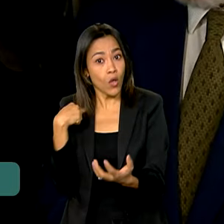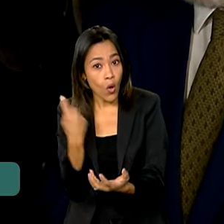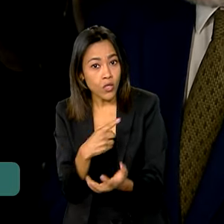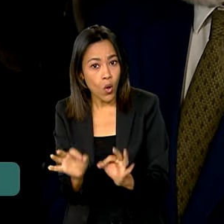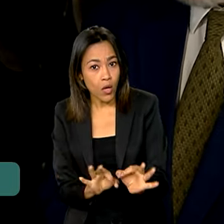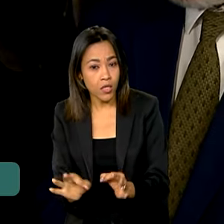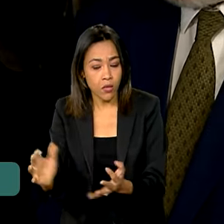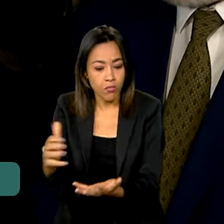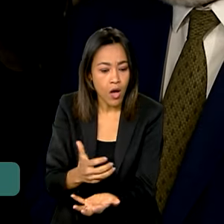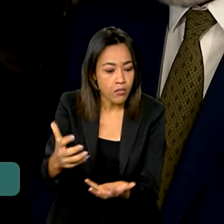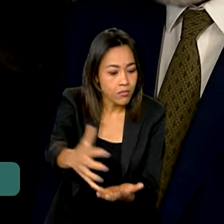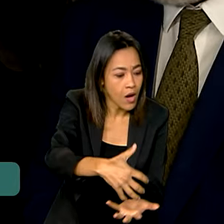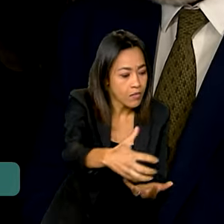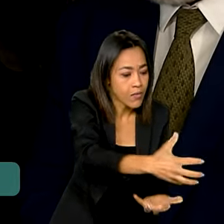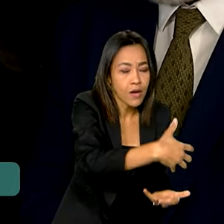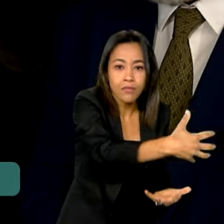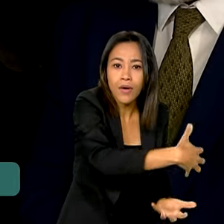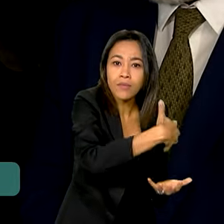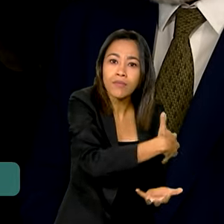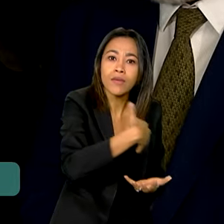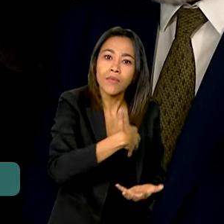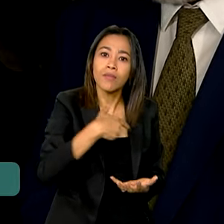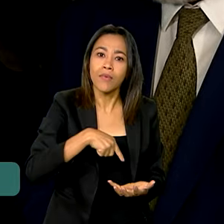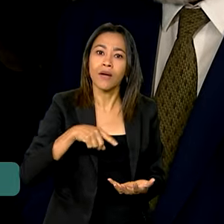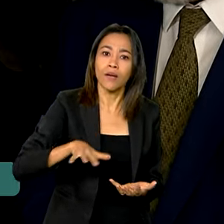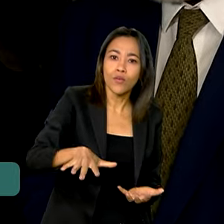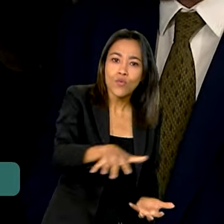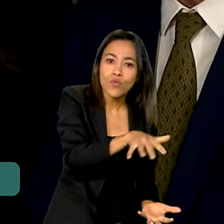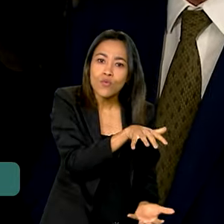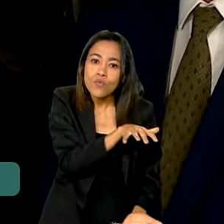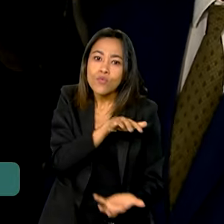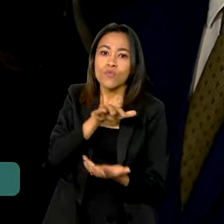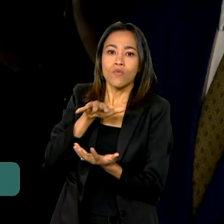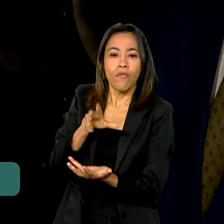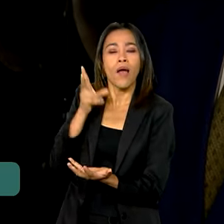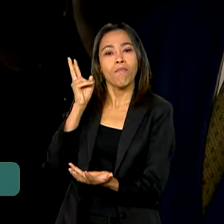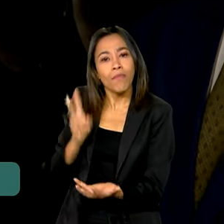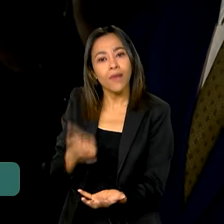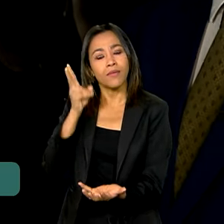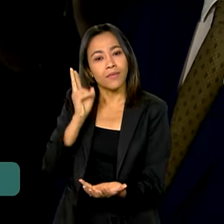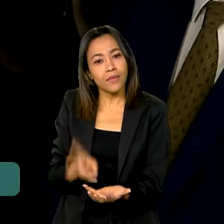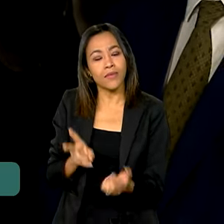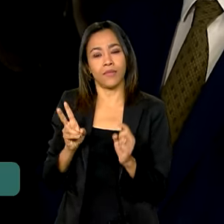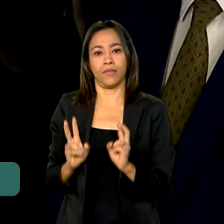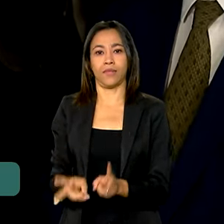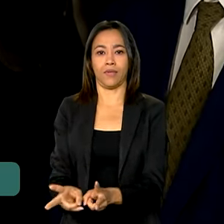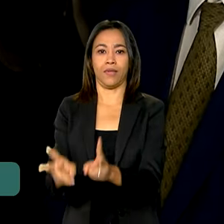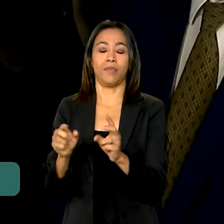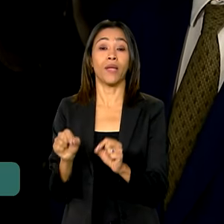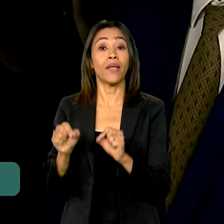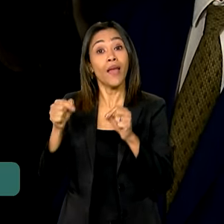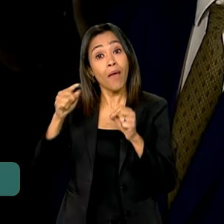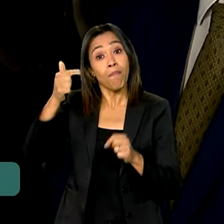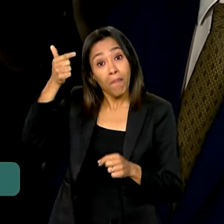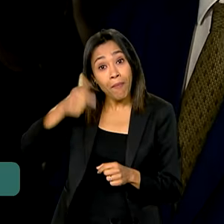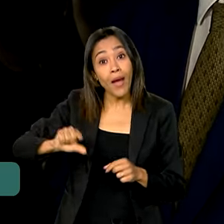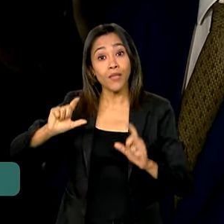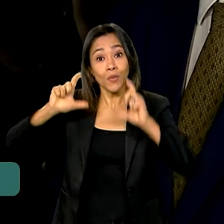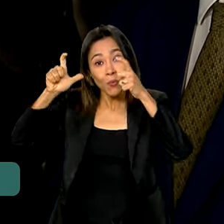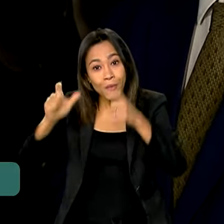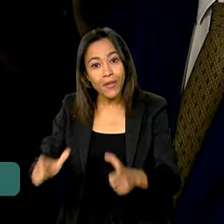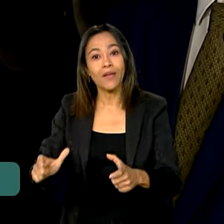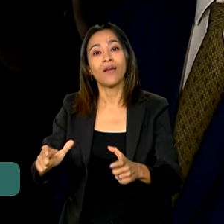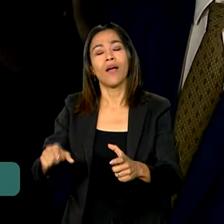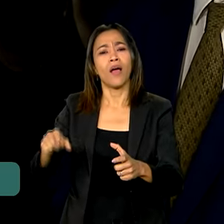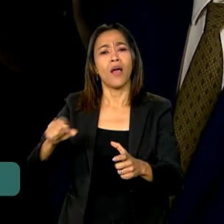esse museu, esse acervo, esse centro de memória será permanente e será mais um local onde os